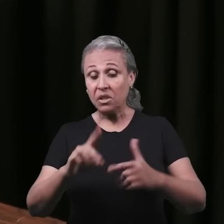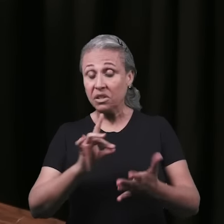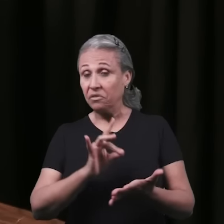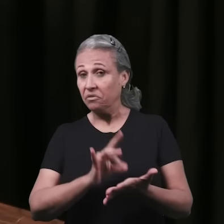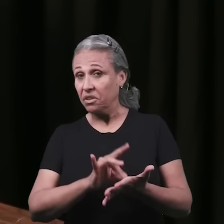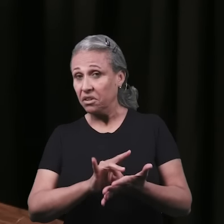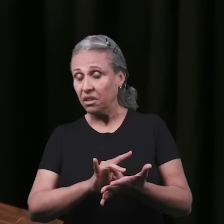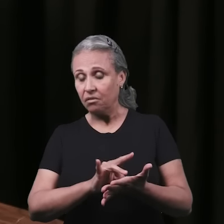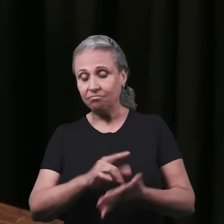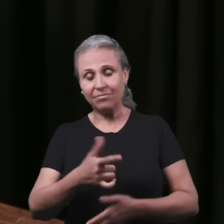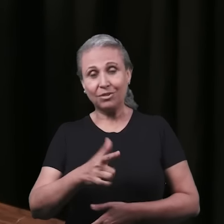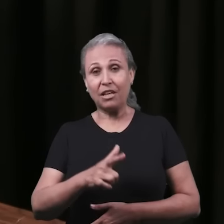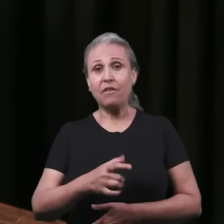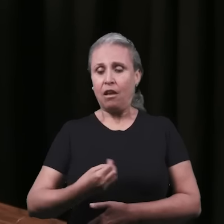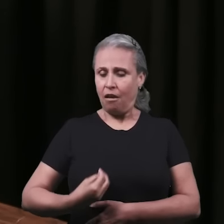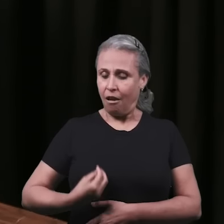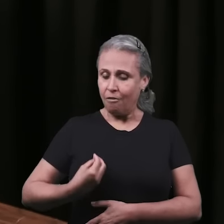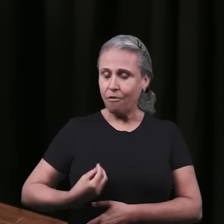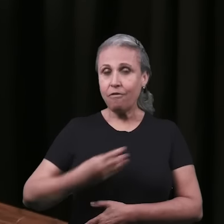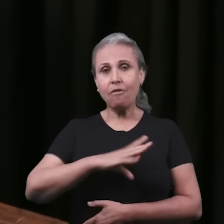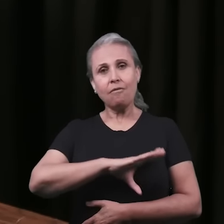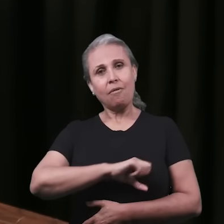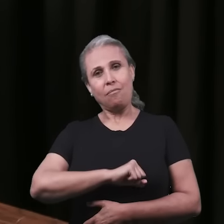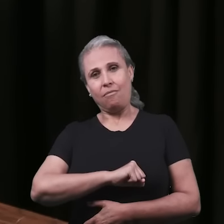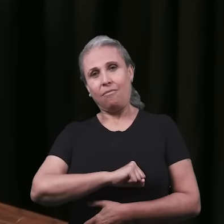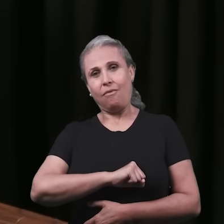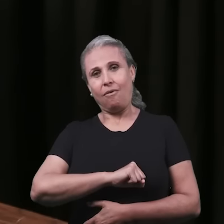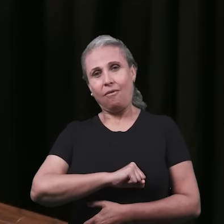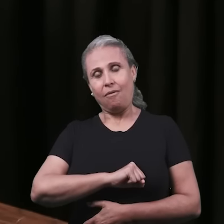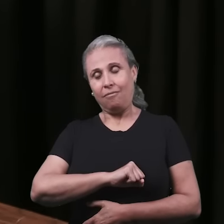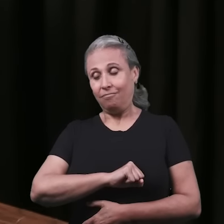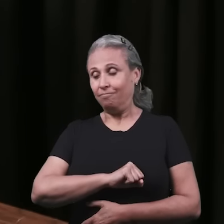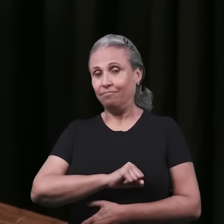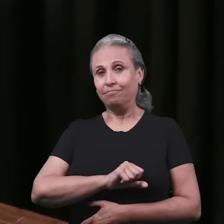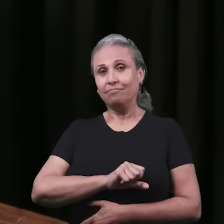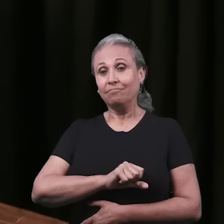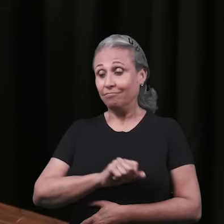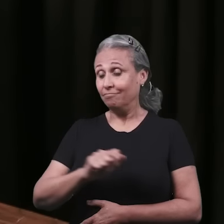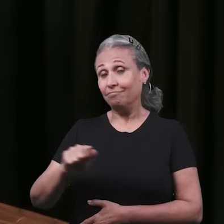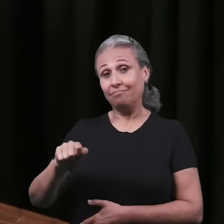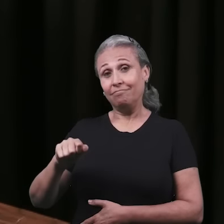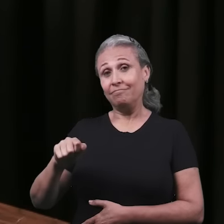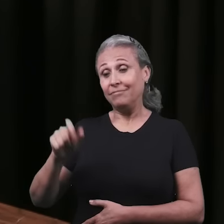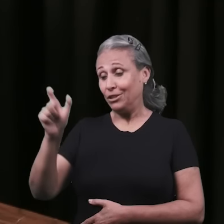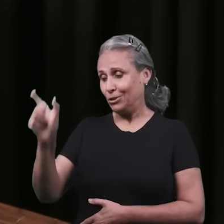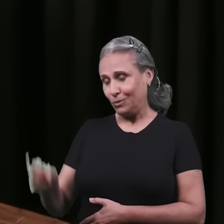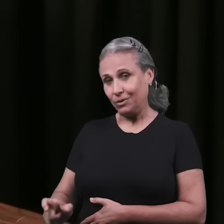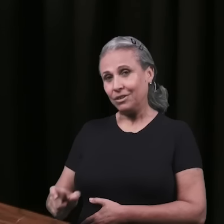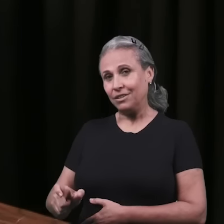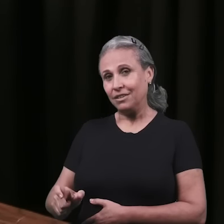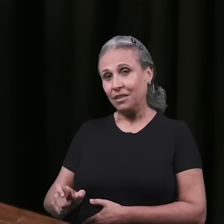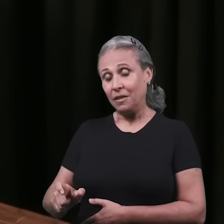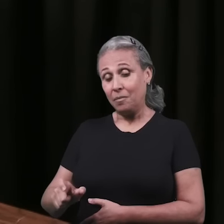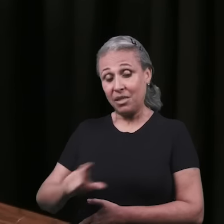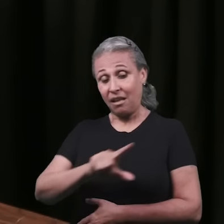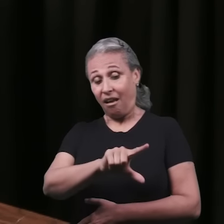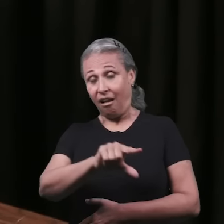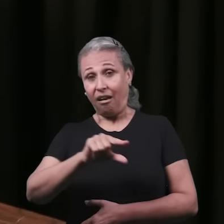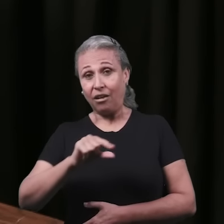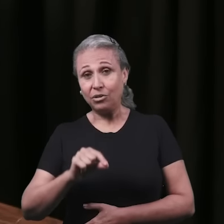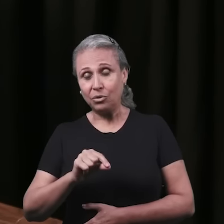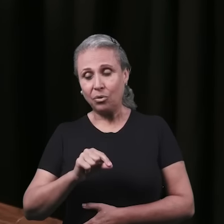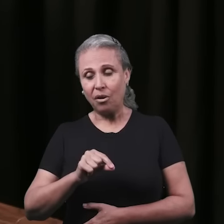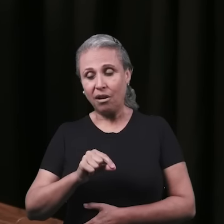Jesus, ele viveu o amor de Jesus, ele foi alcançado por este amor, mas a sua escolha ela fez com que